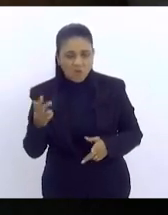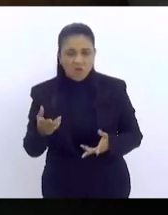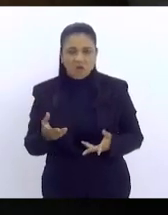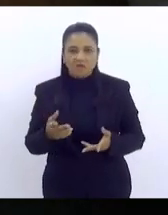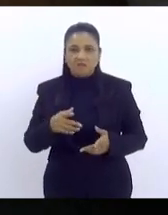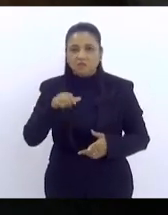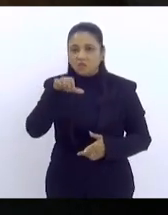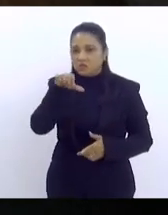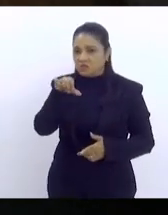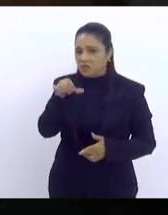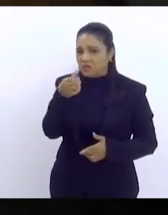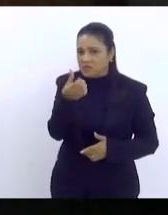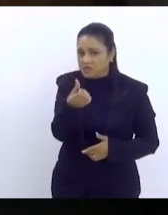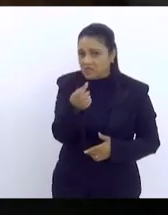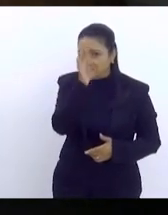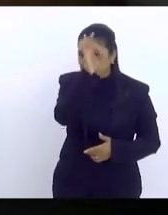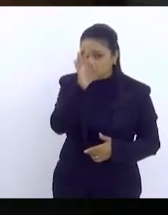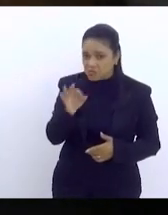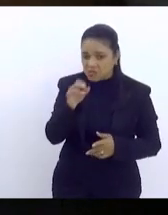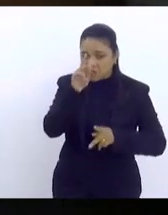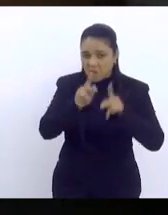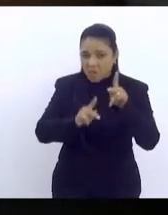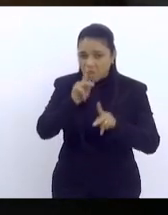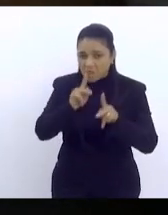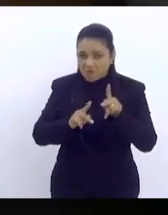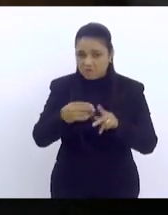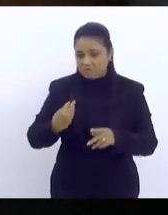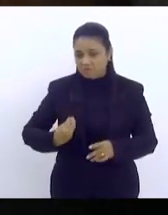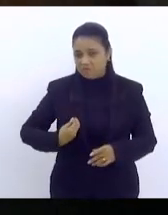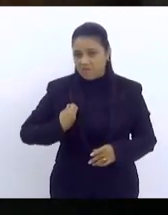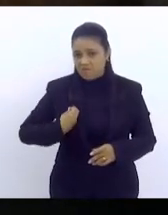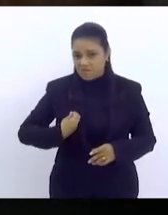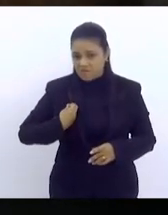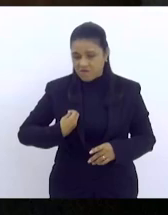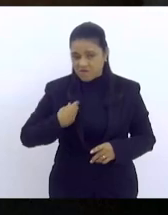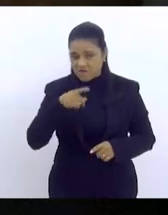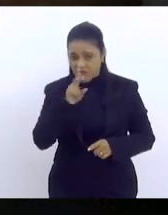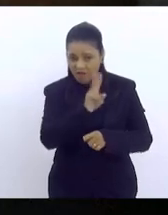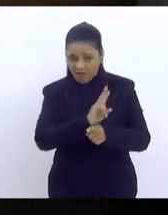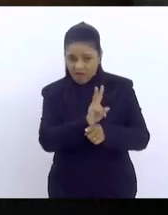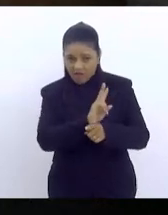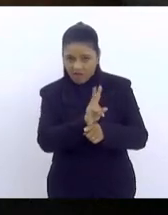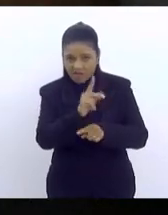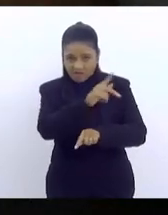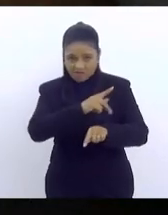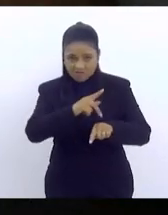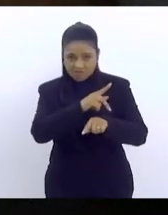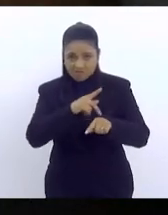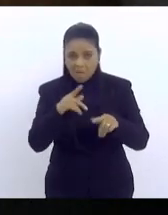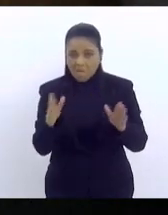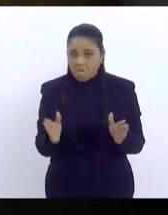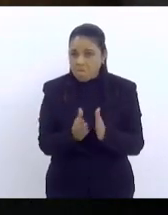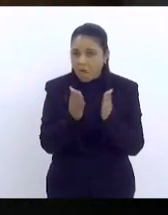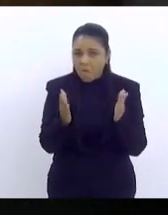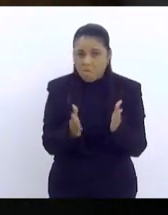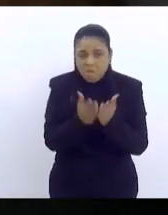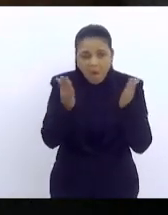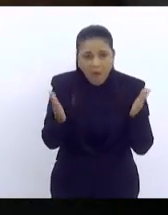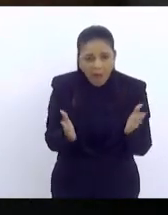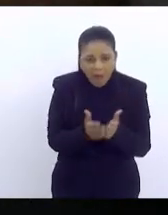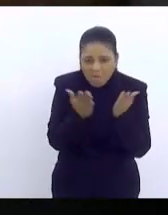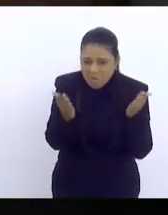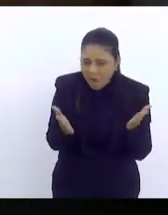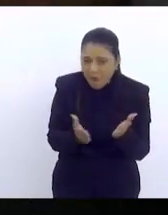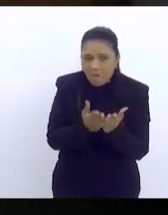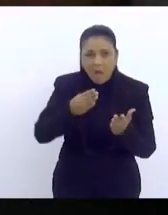96% da sua população vive na miséria 79% nas treva pobreza